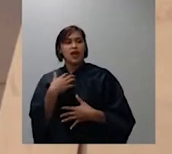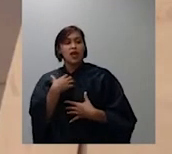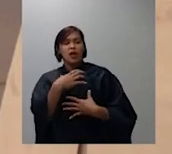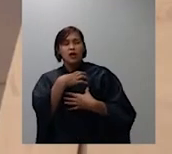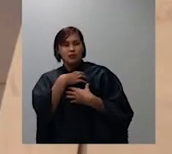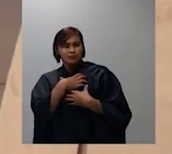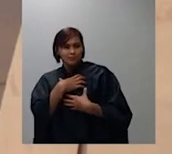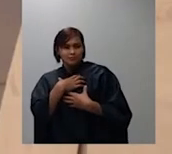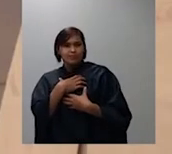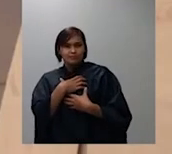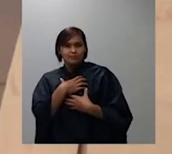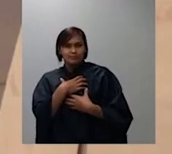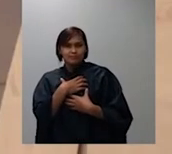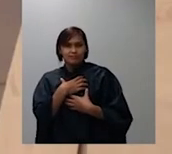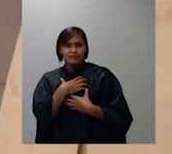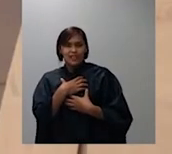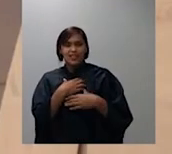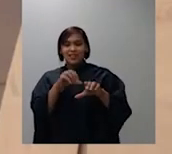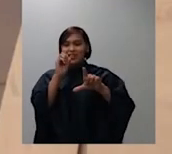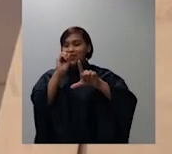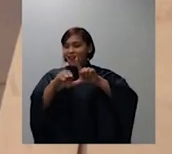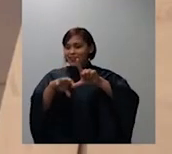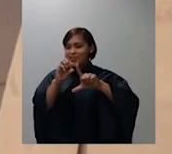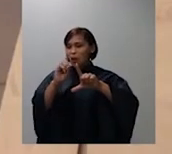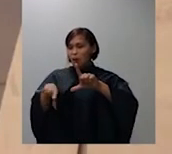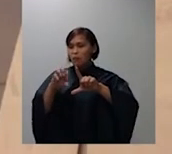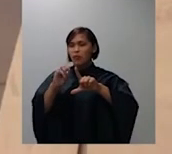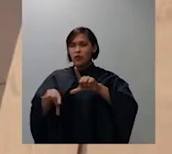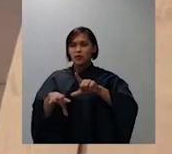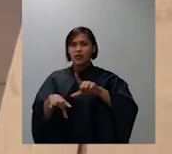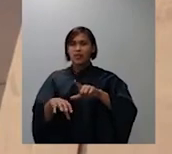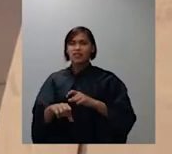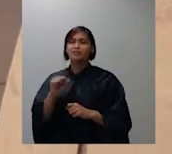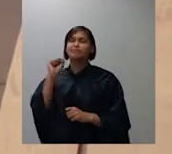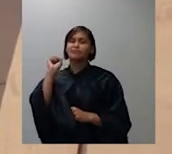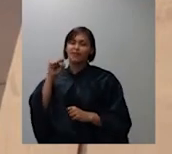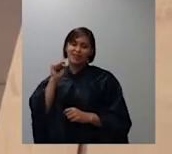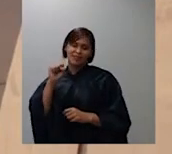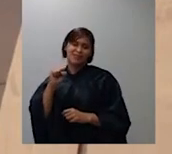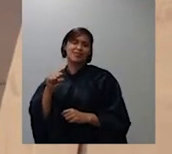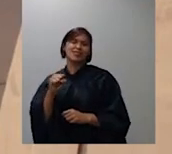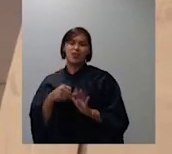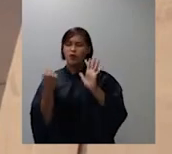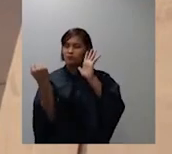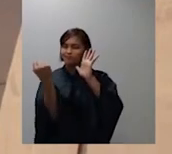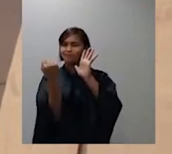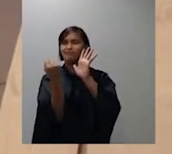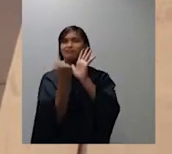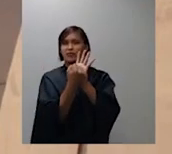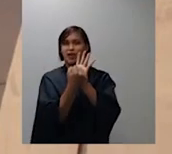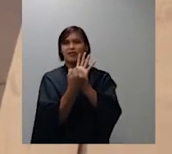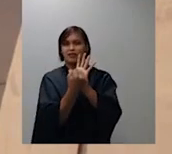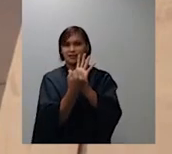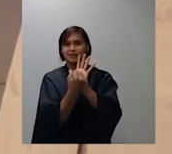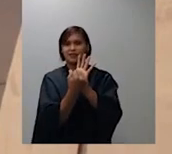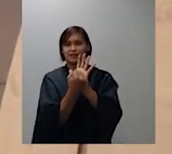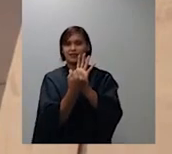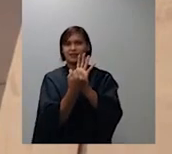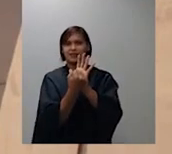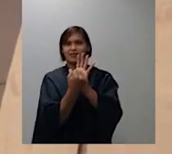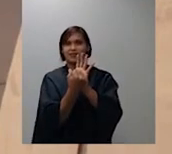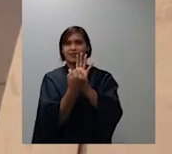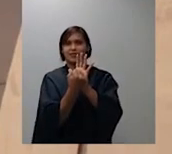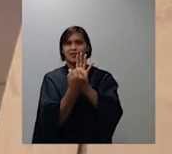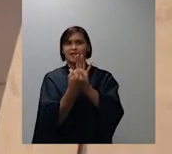esta publicação será de fato o mar na formação de